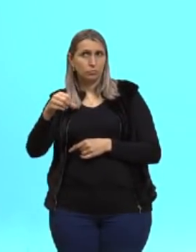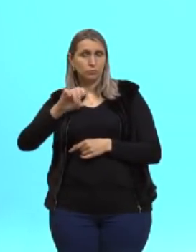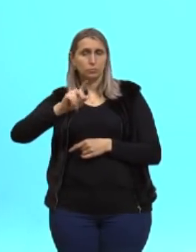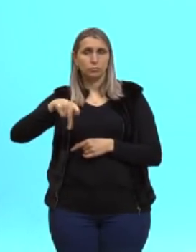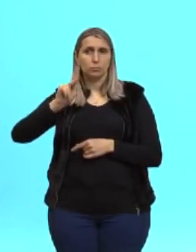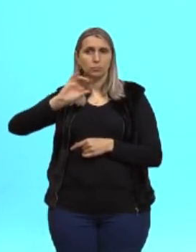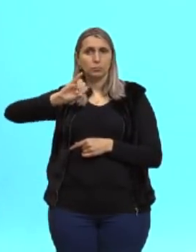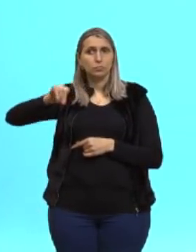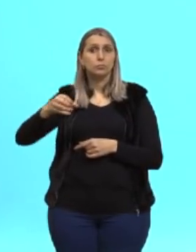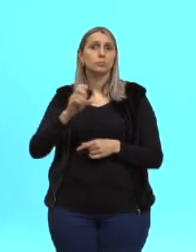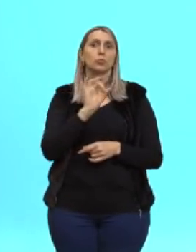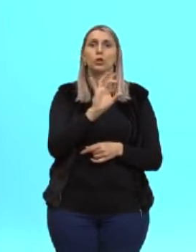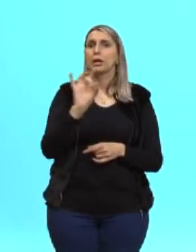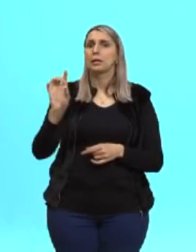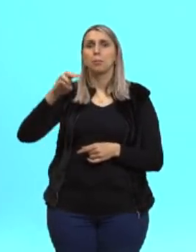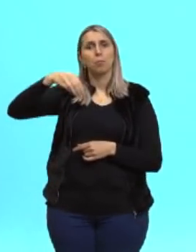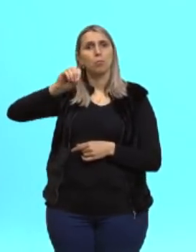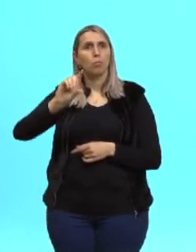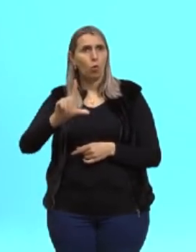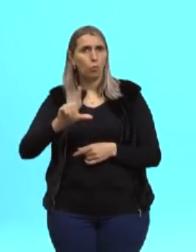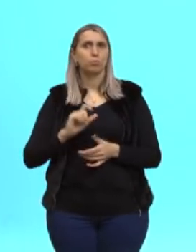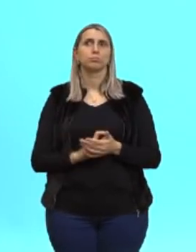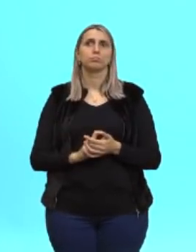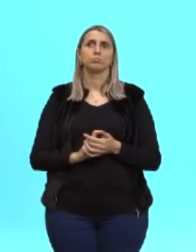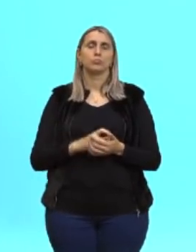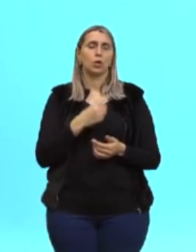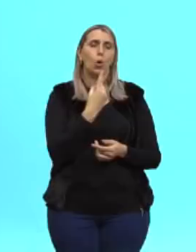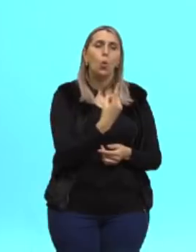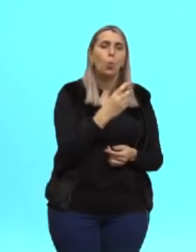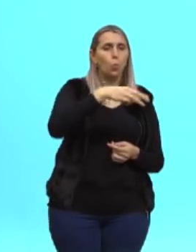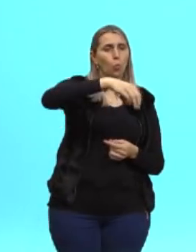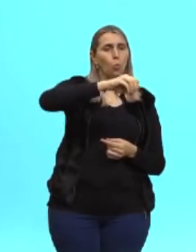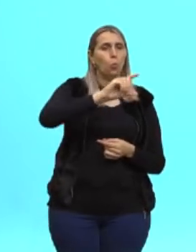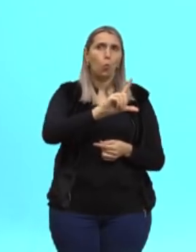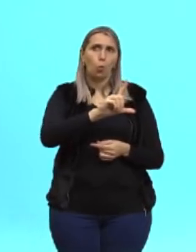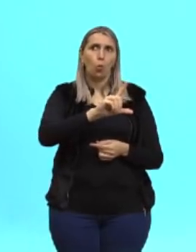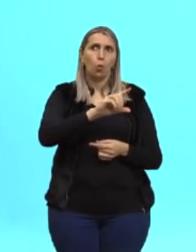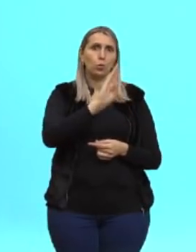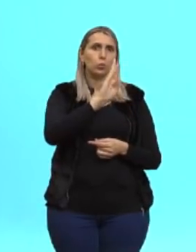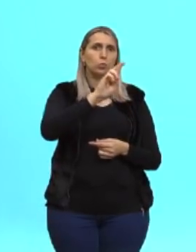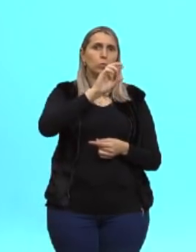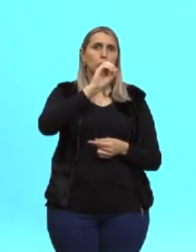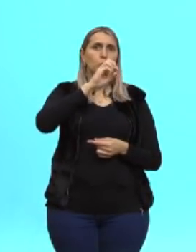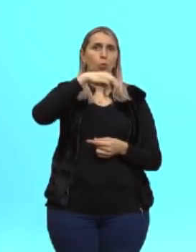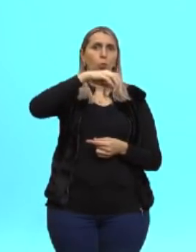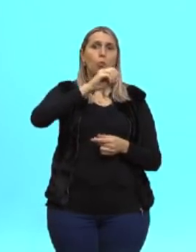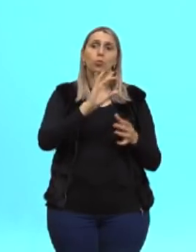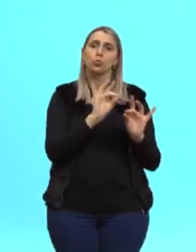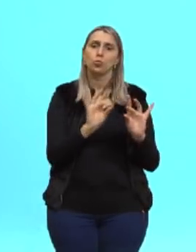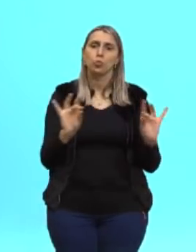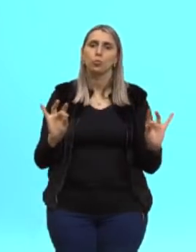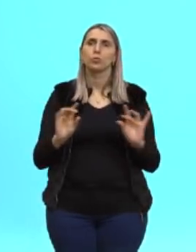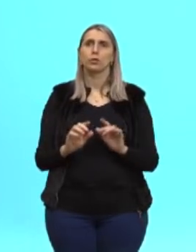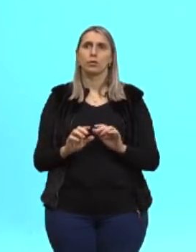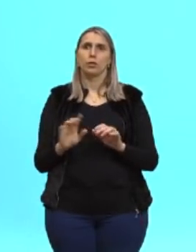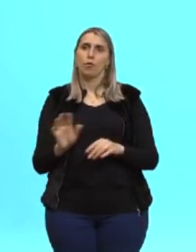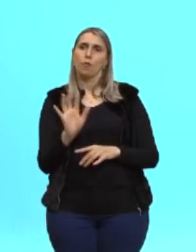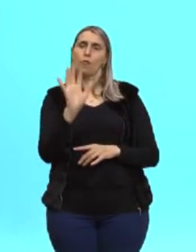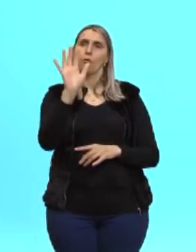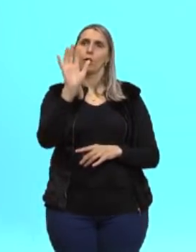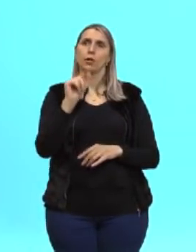quilojoules por mol tá então para cada um mol de gás de bromo no estado líquido que eu quiser